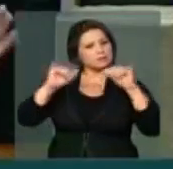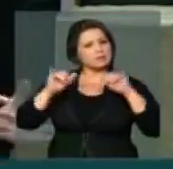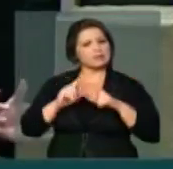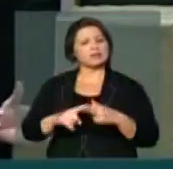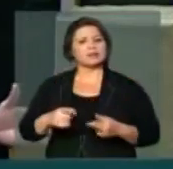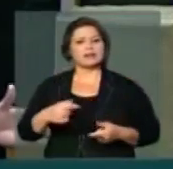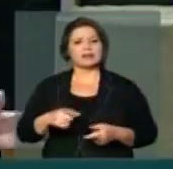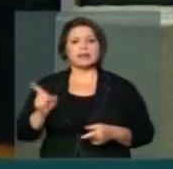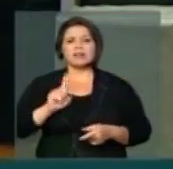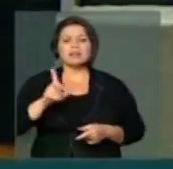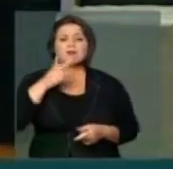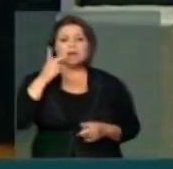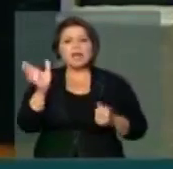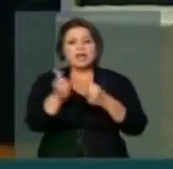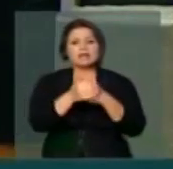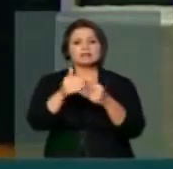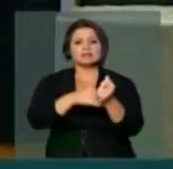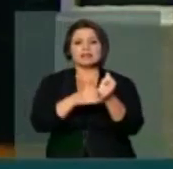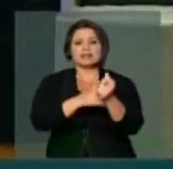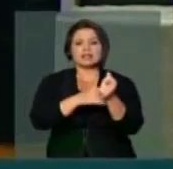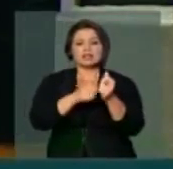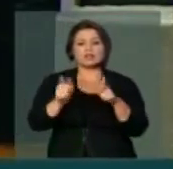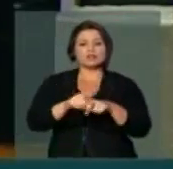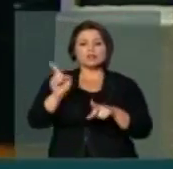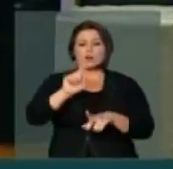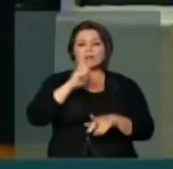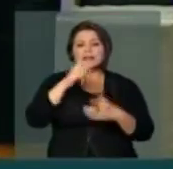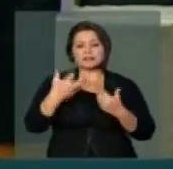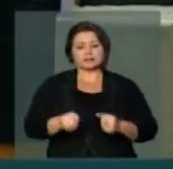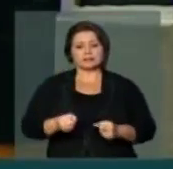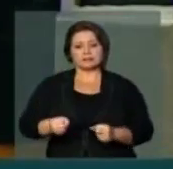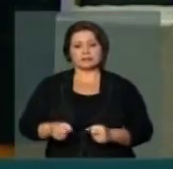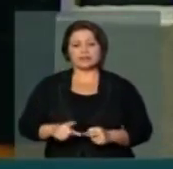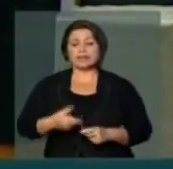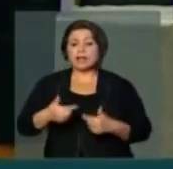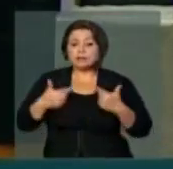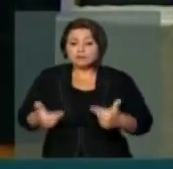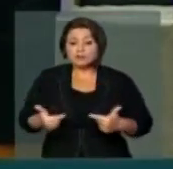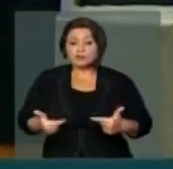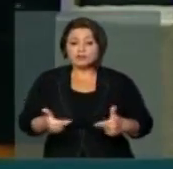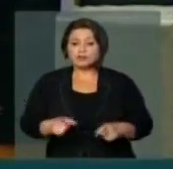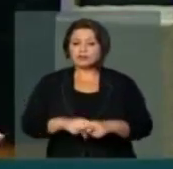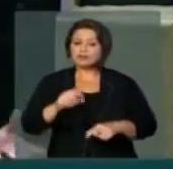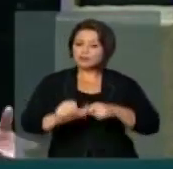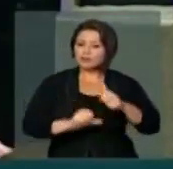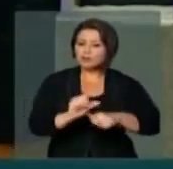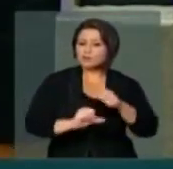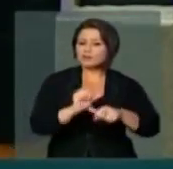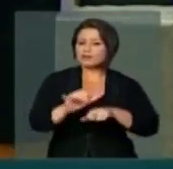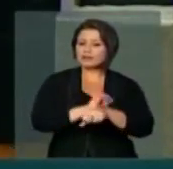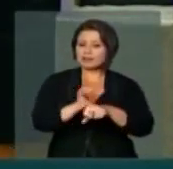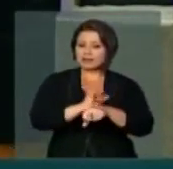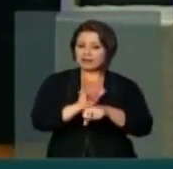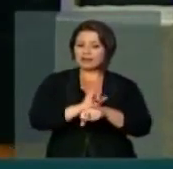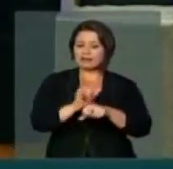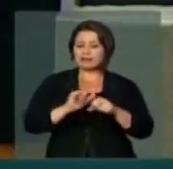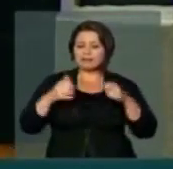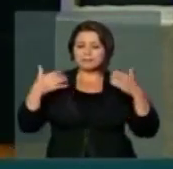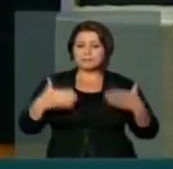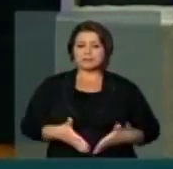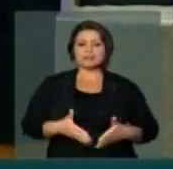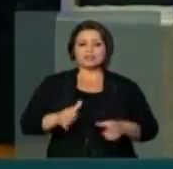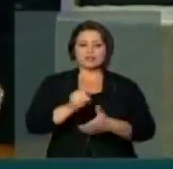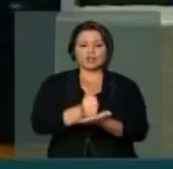é a negação da política. A política diferente é exatamente a oportunidade que a gente tenha mais instrumentos de